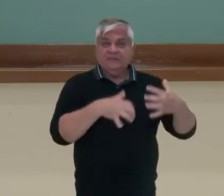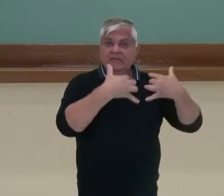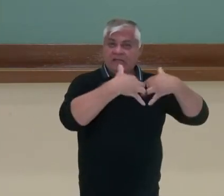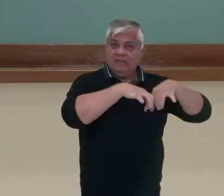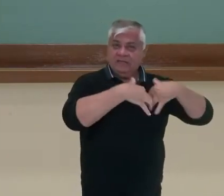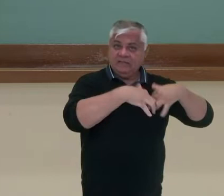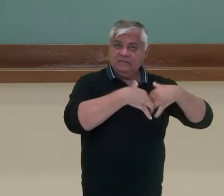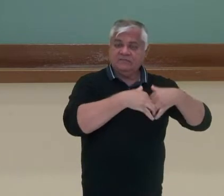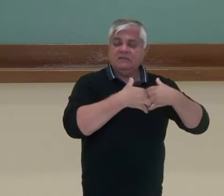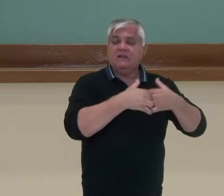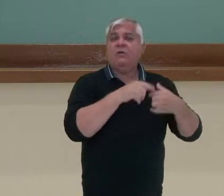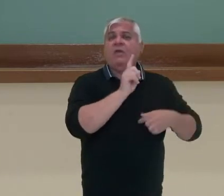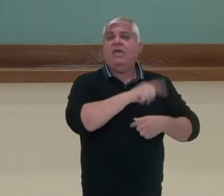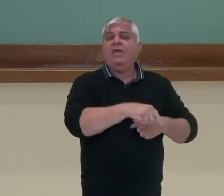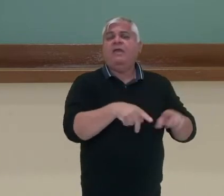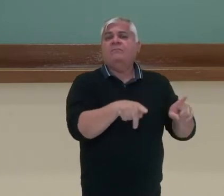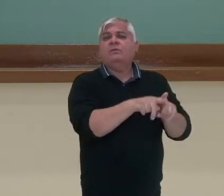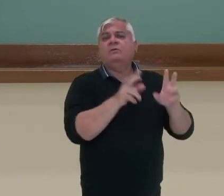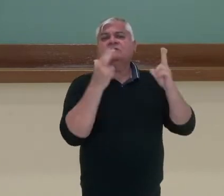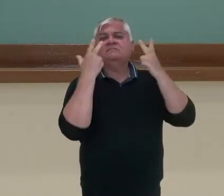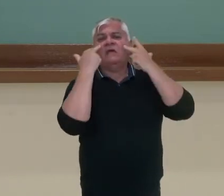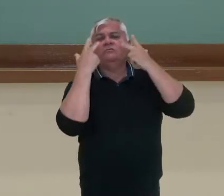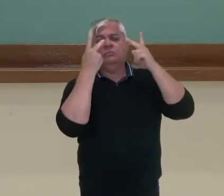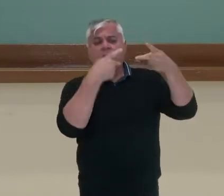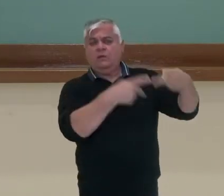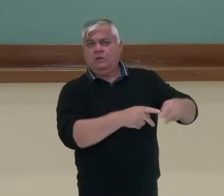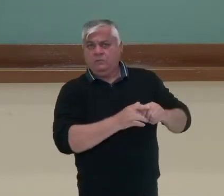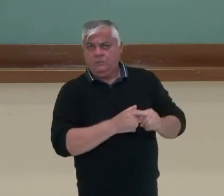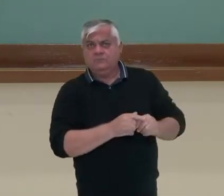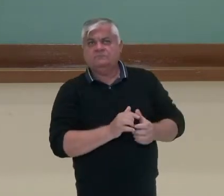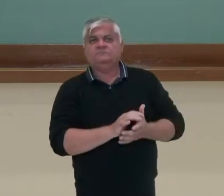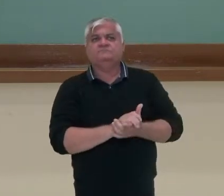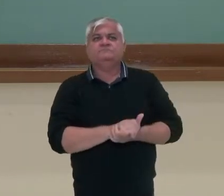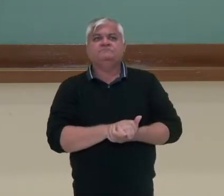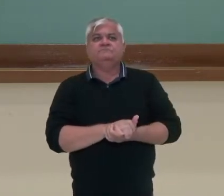de Gibbs, que tem a ver com a espontaneidade das reações.